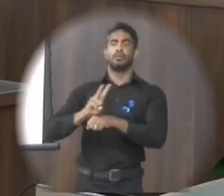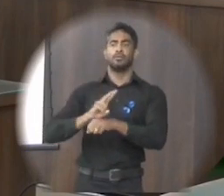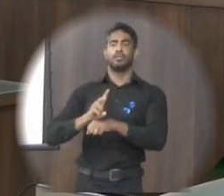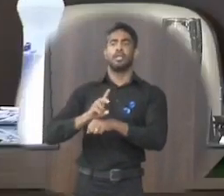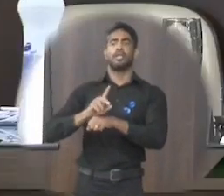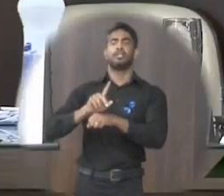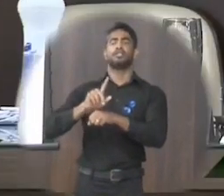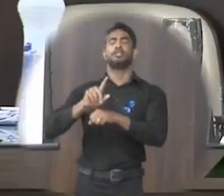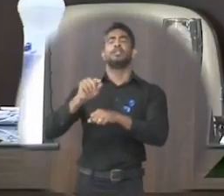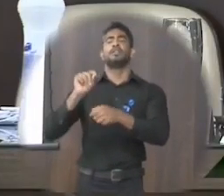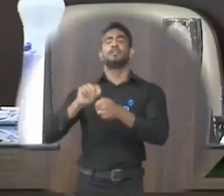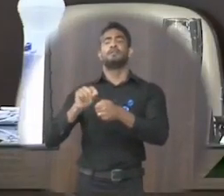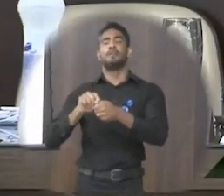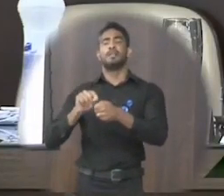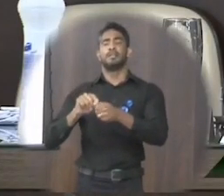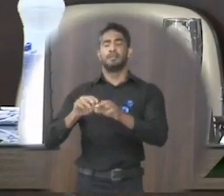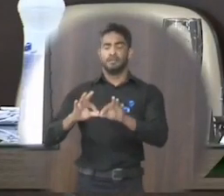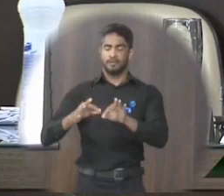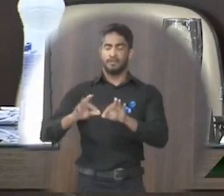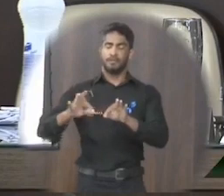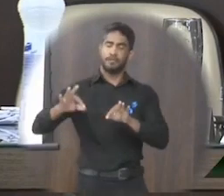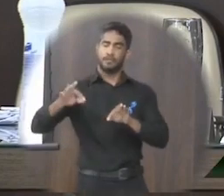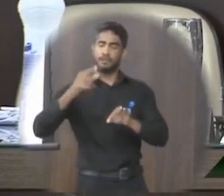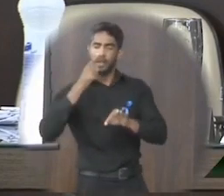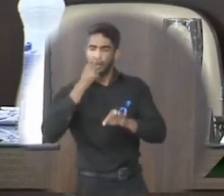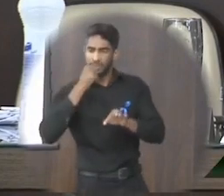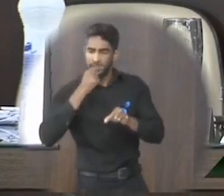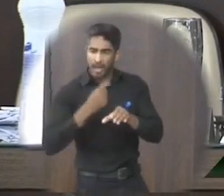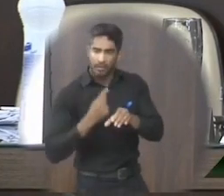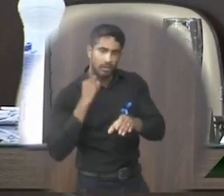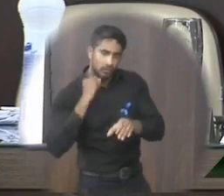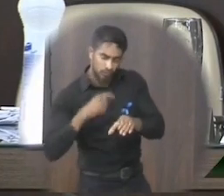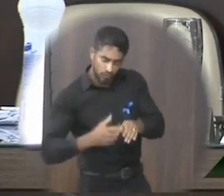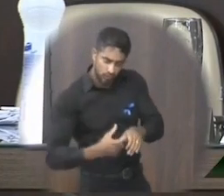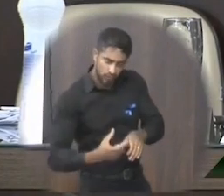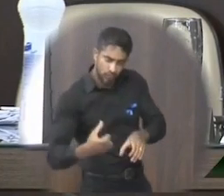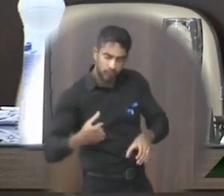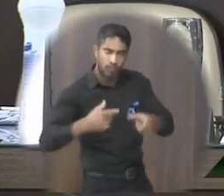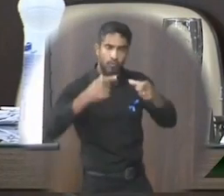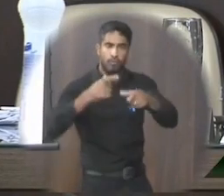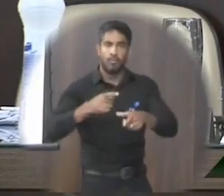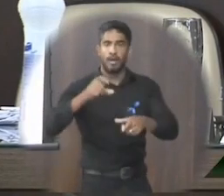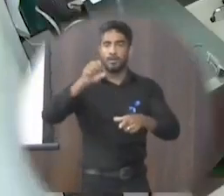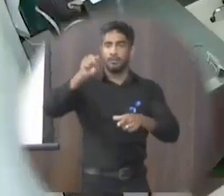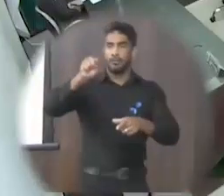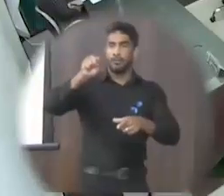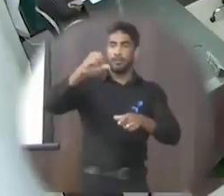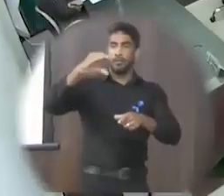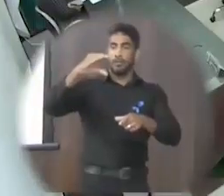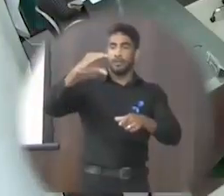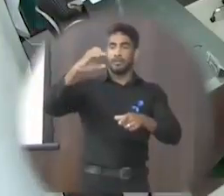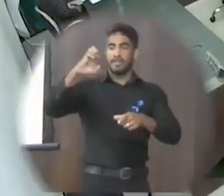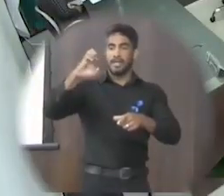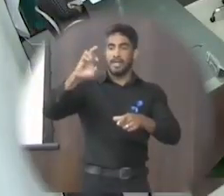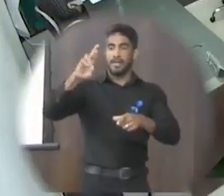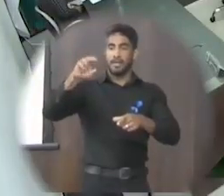seja realizada extensão de rede de esgoto até a rua Curvelo, no bairro Cerâmica.